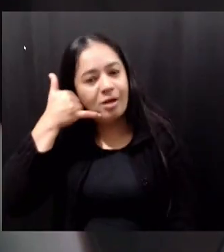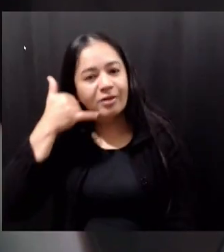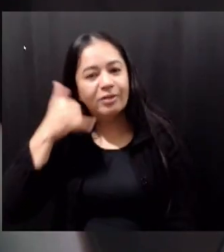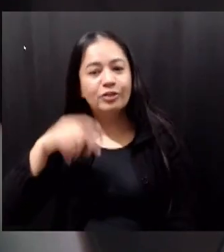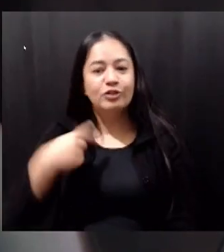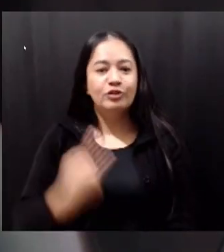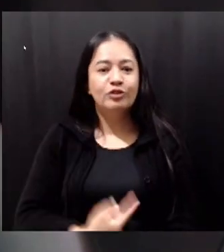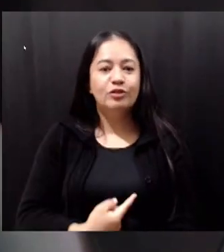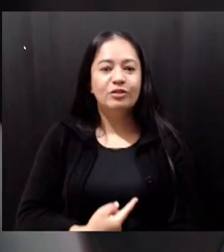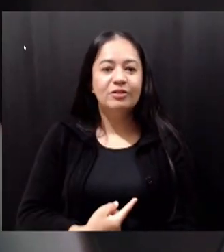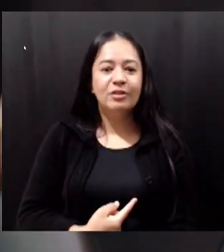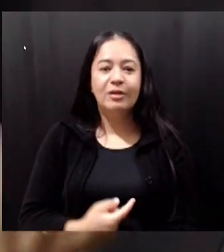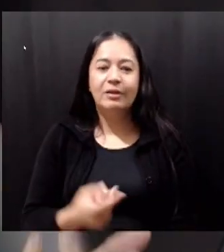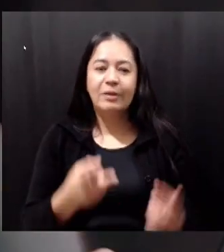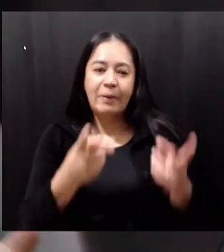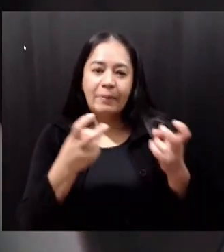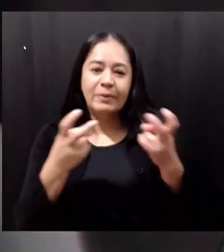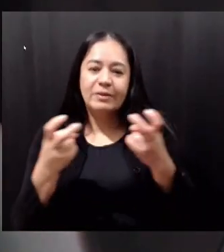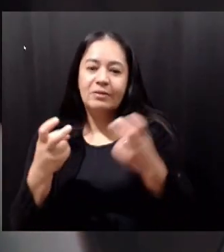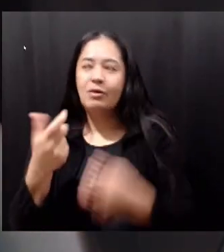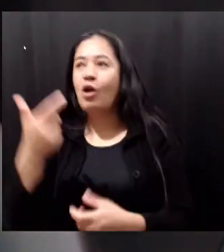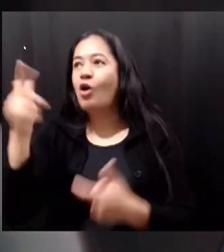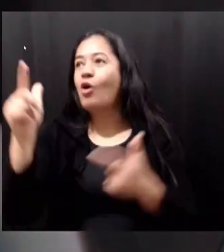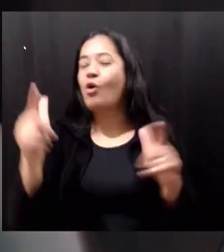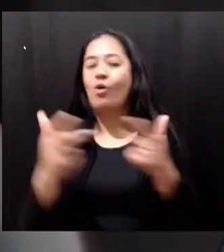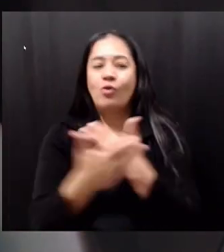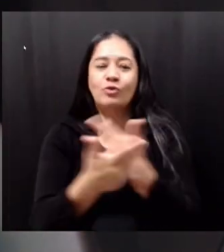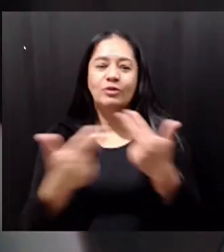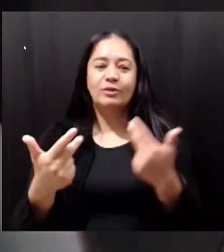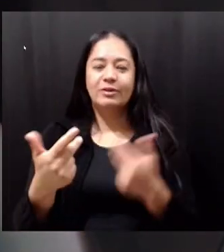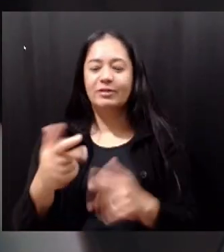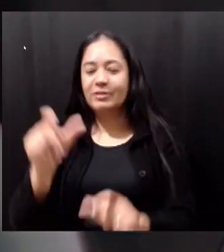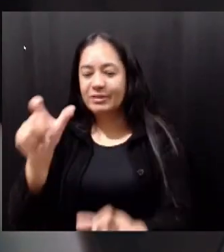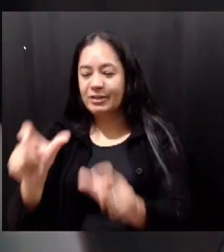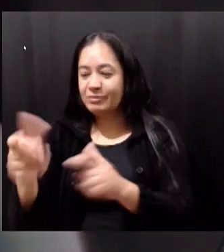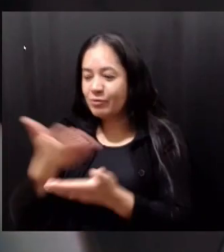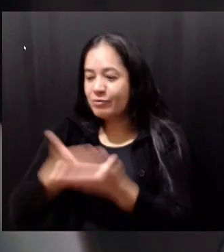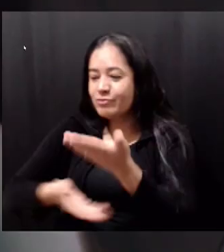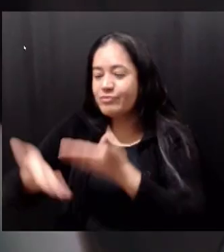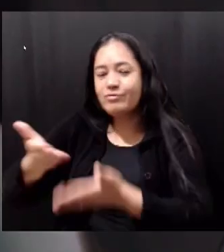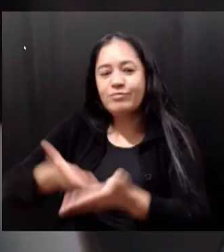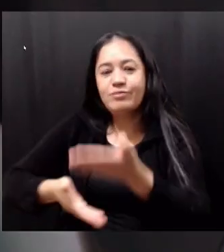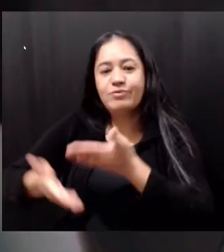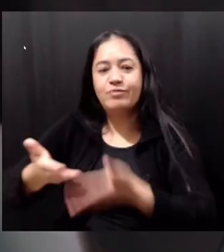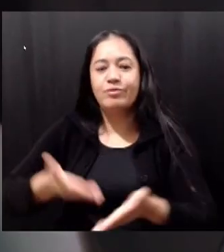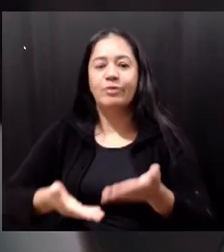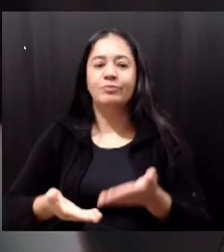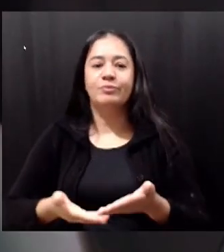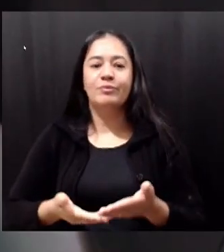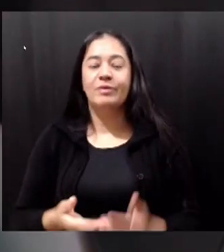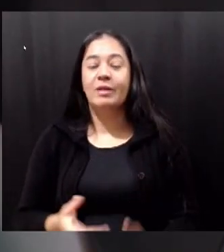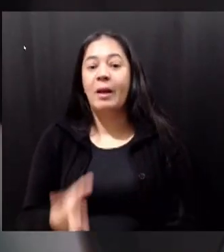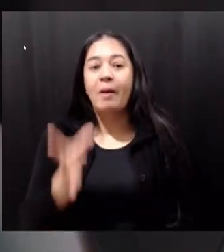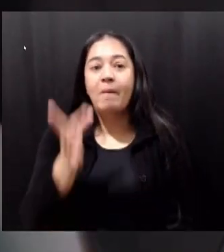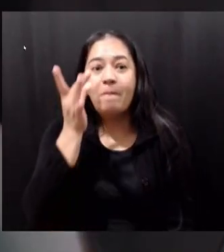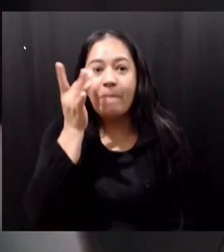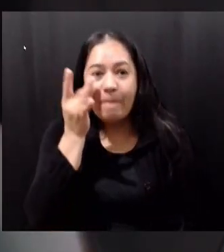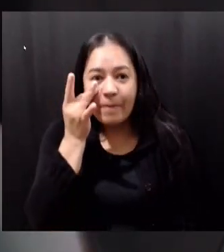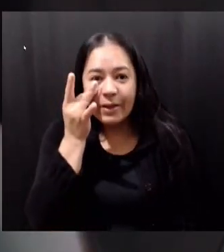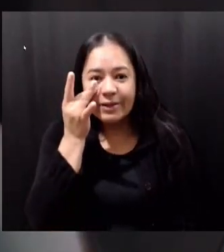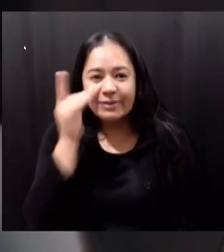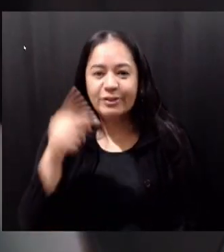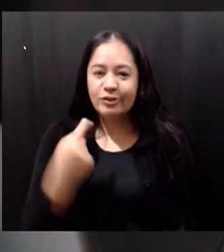outras coisas, interagir com as pessoas que estão ao Aham. nosso redor, estar presentes naquilo que estamos vivenciando,